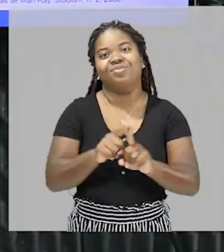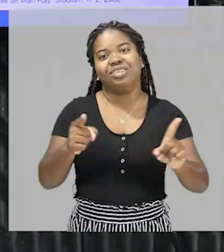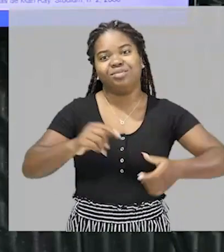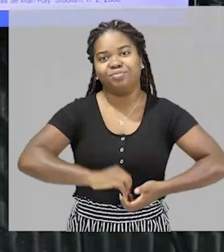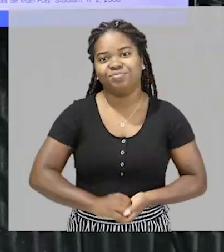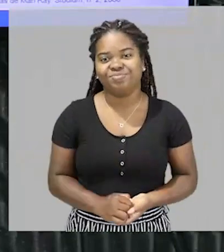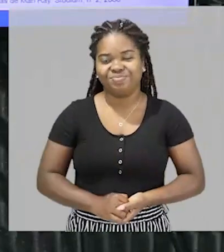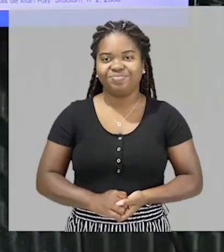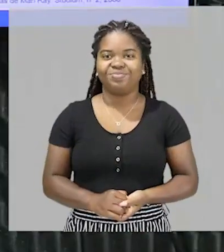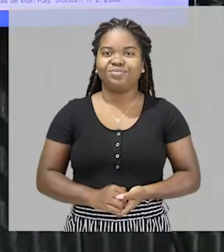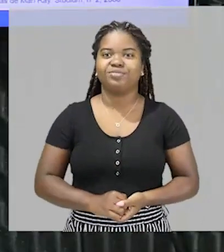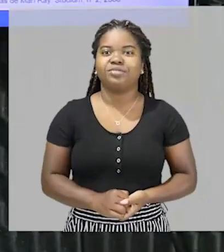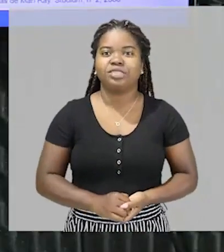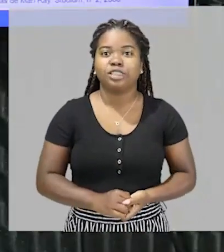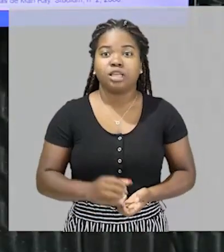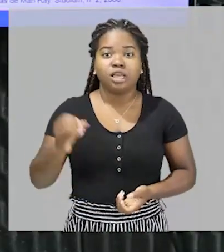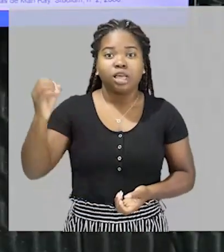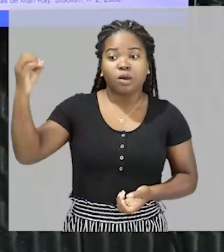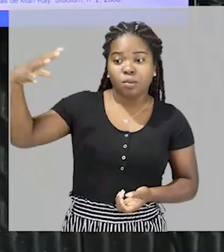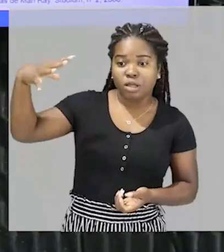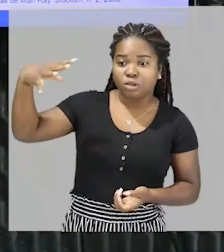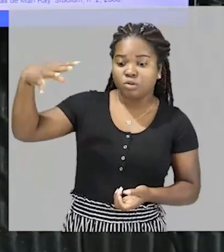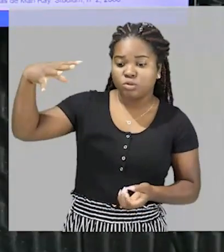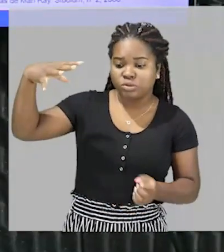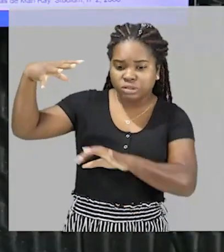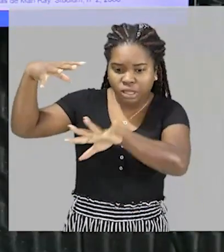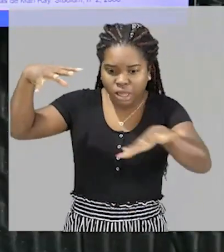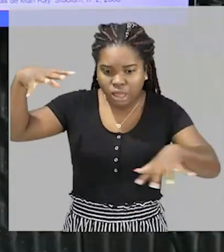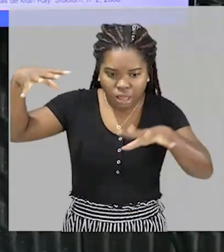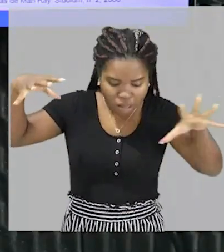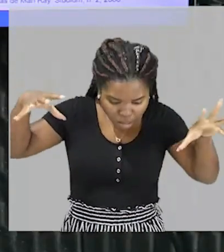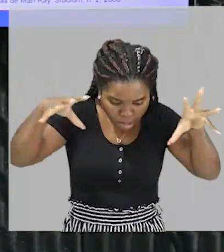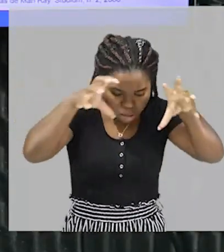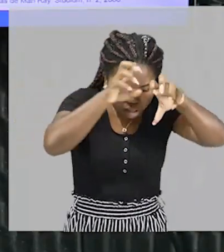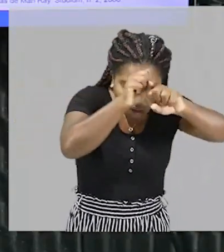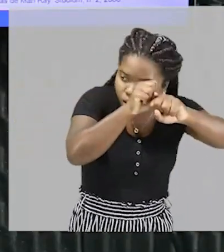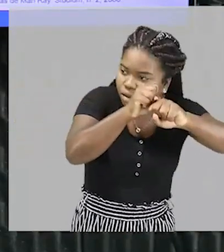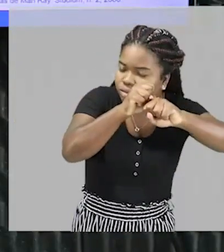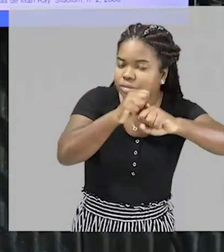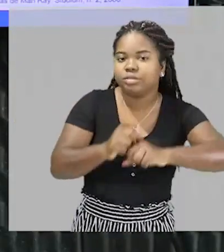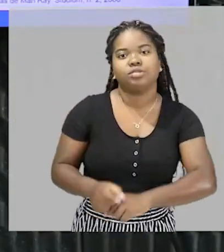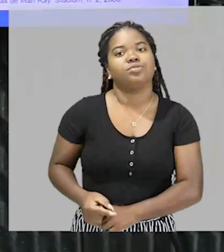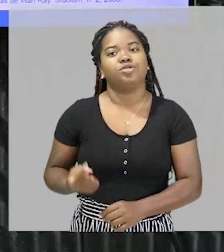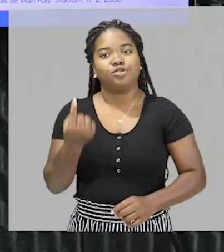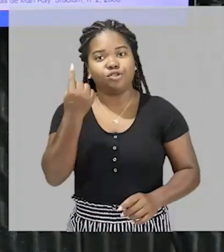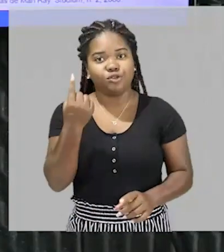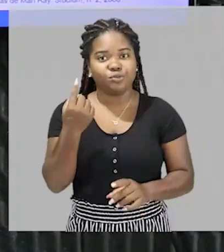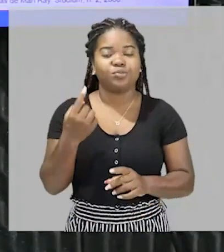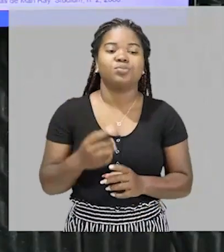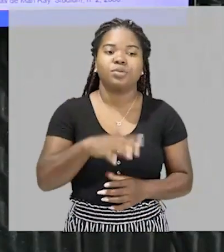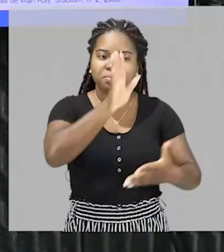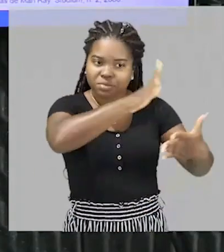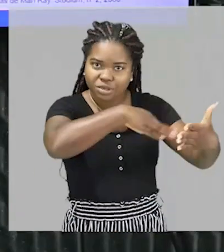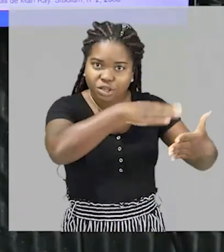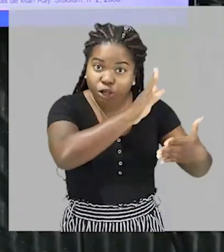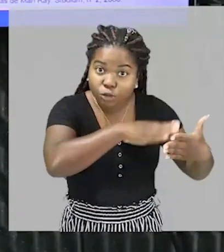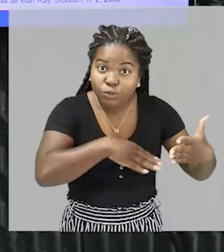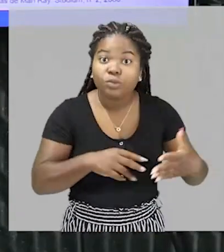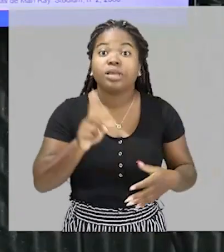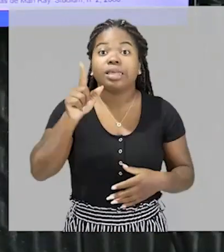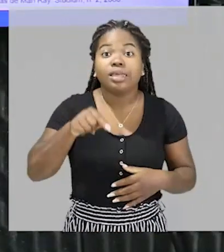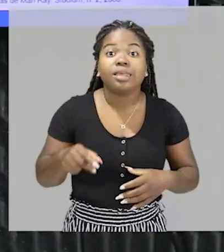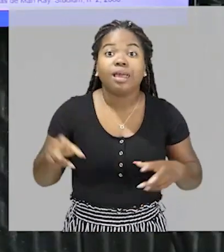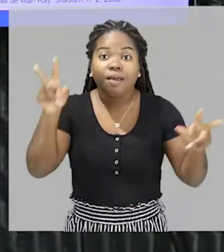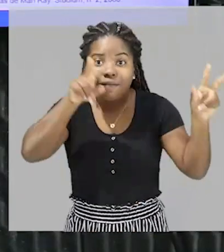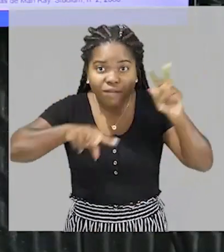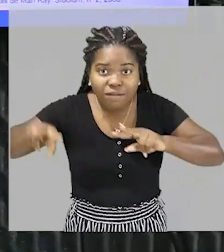nós vivemos, né? É uma luz no meio de uma escuridão. Eu estou falando de um elemento visual. Ponto,